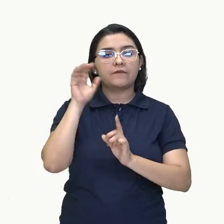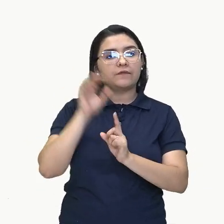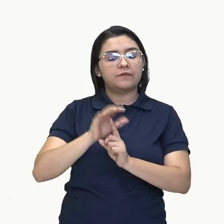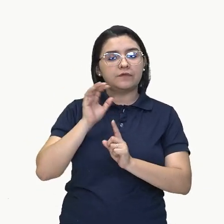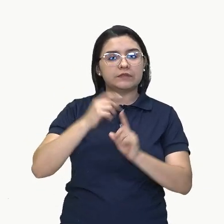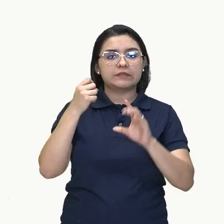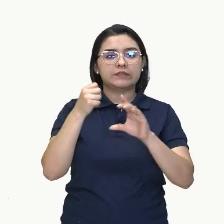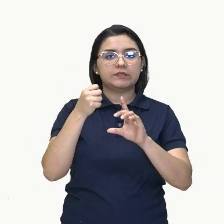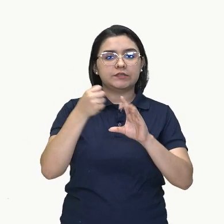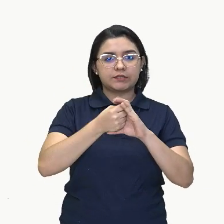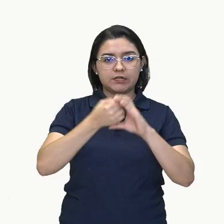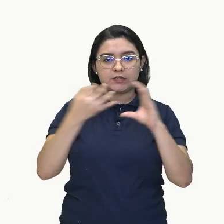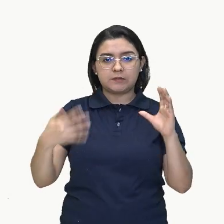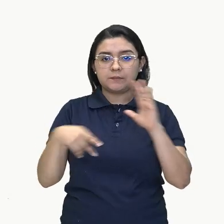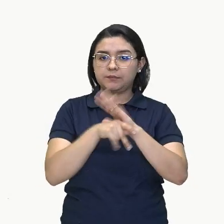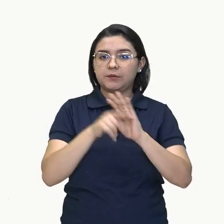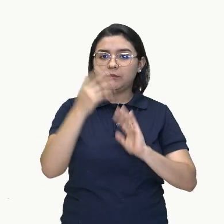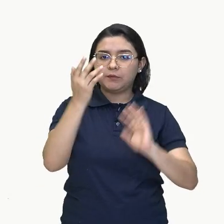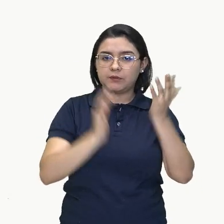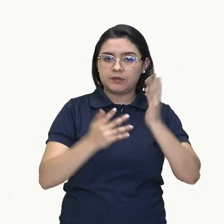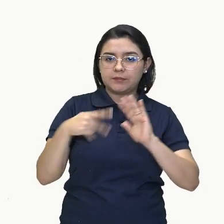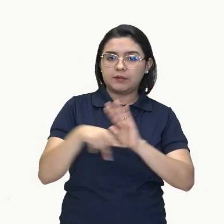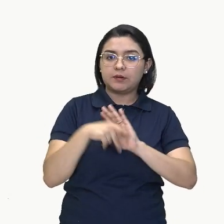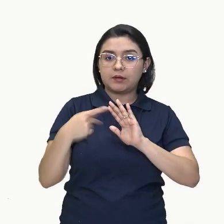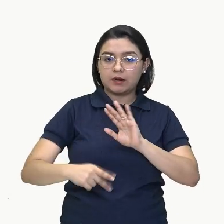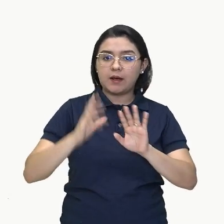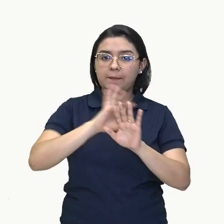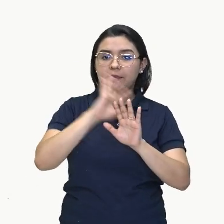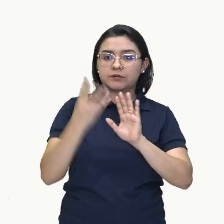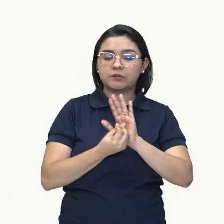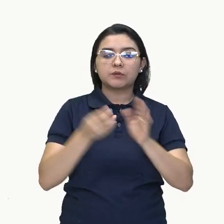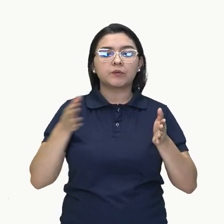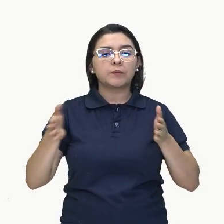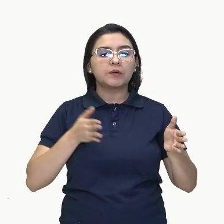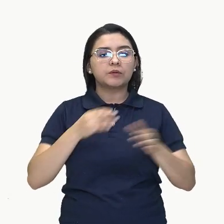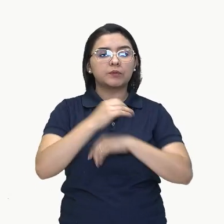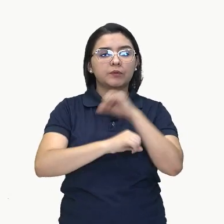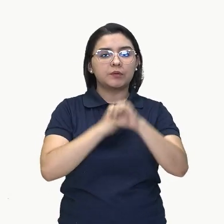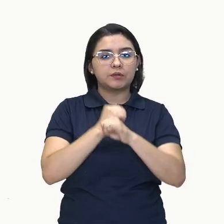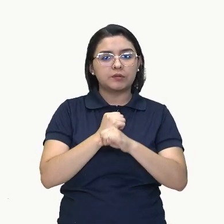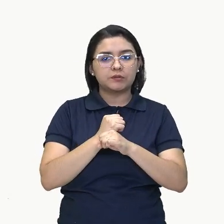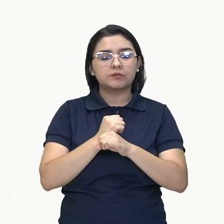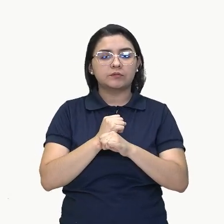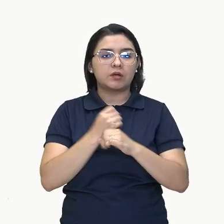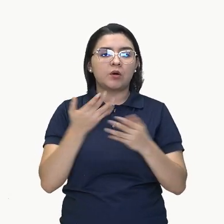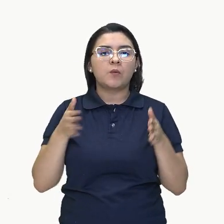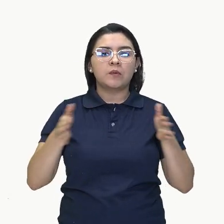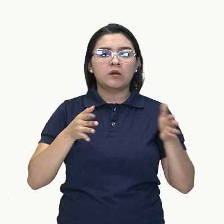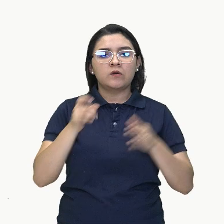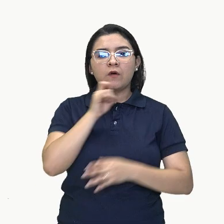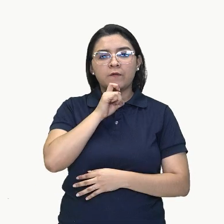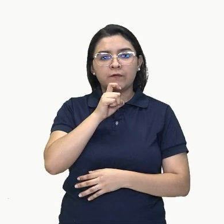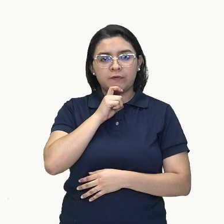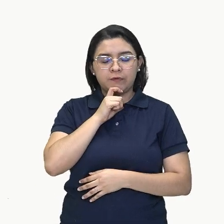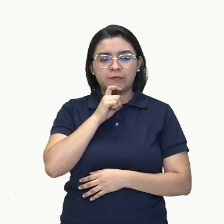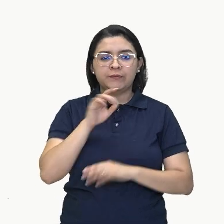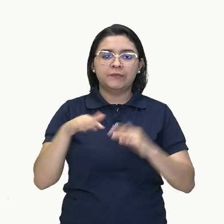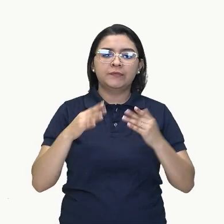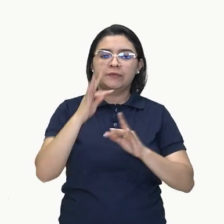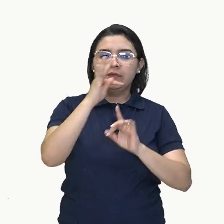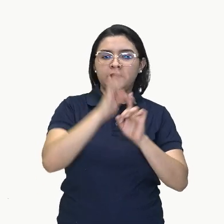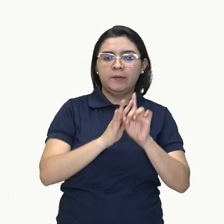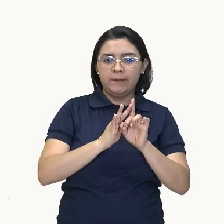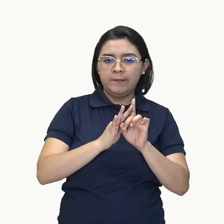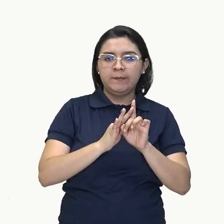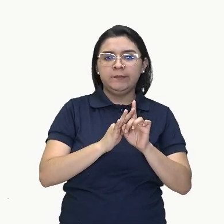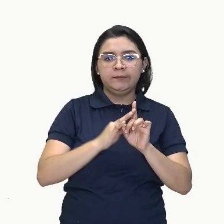nas características climáticas também da Amazônia, num período do ano, né, trazendo a friagem. E aí as temperaturas